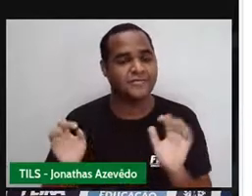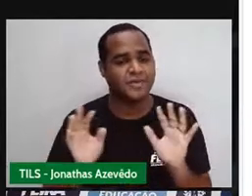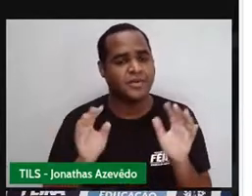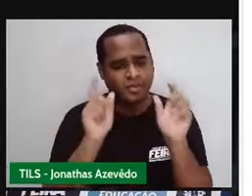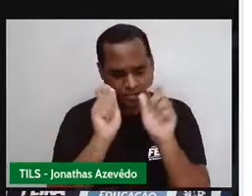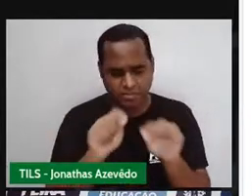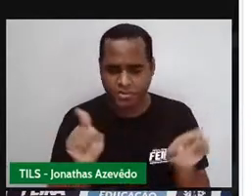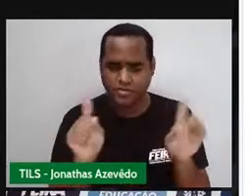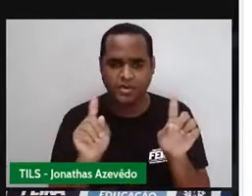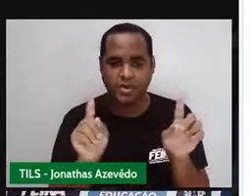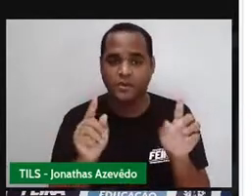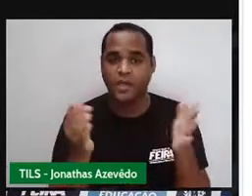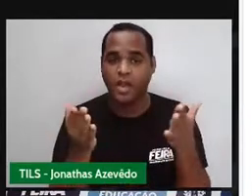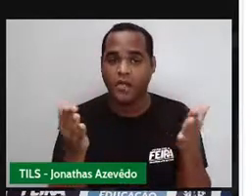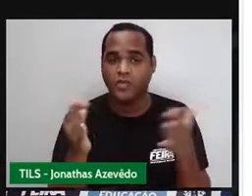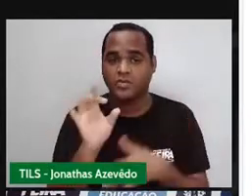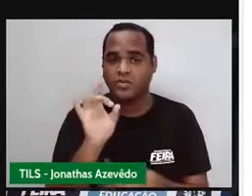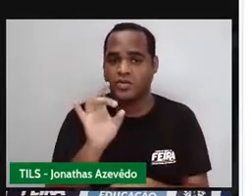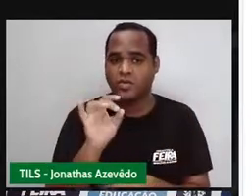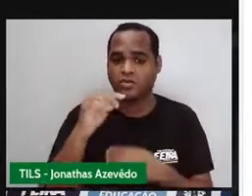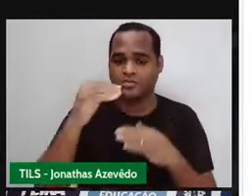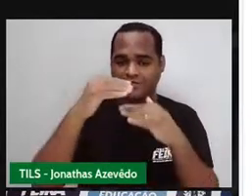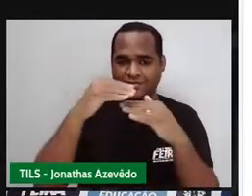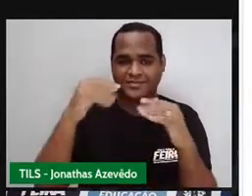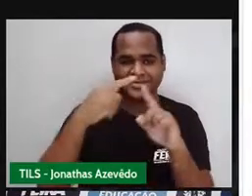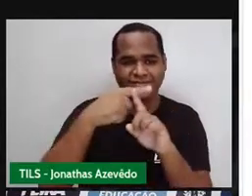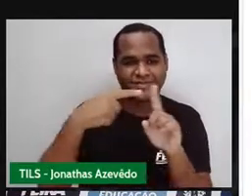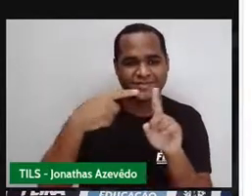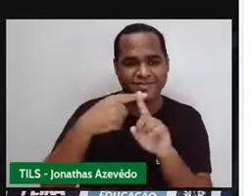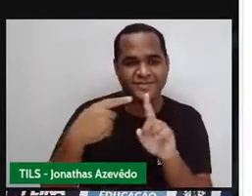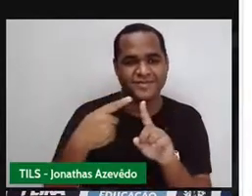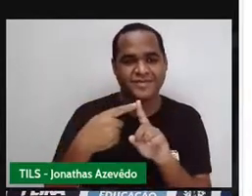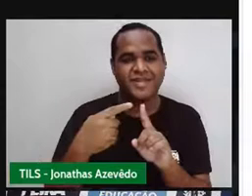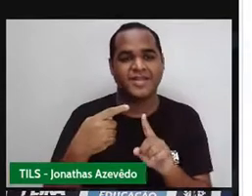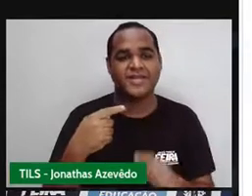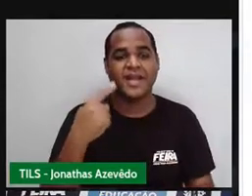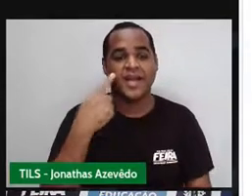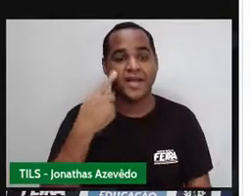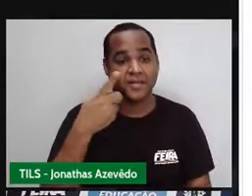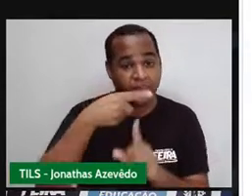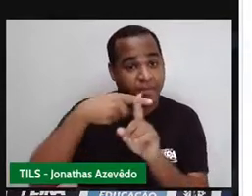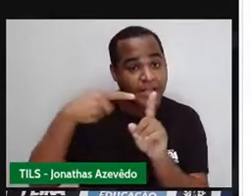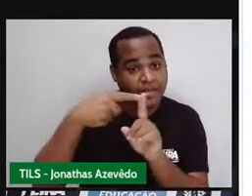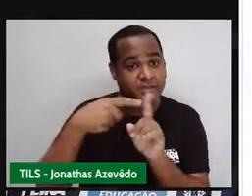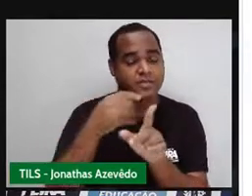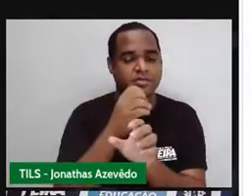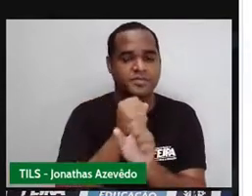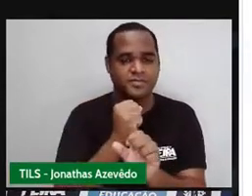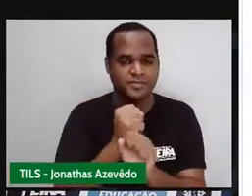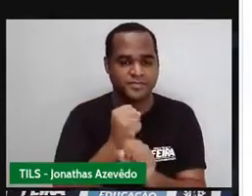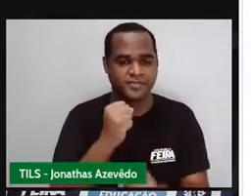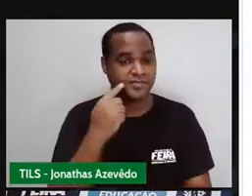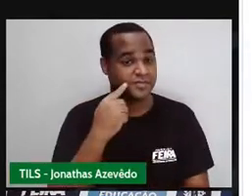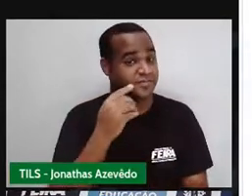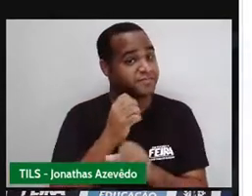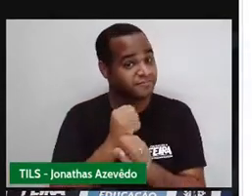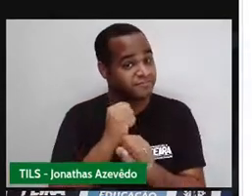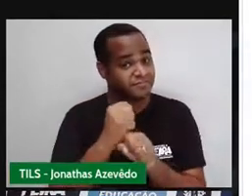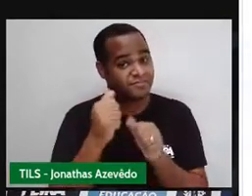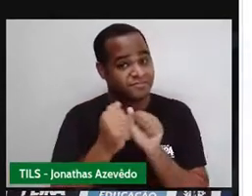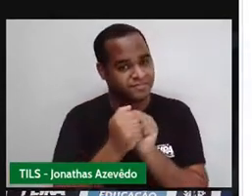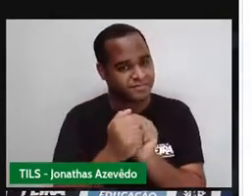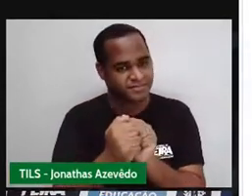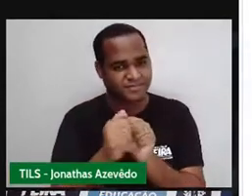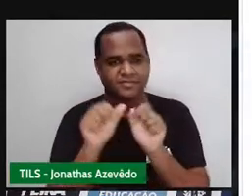de toda a parede a gente só precisa desse pedaço da parede então Quanto mede esse pedaço da parede Acompanha comigo